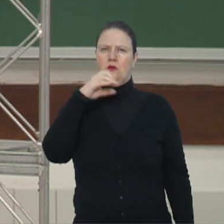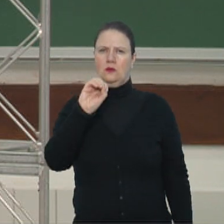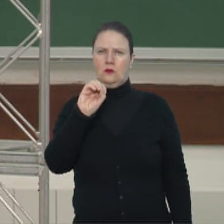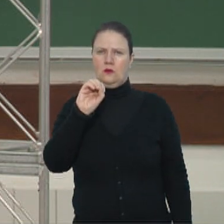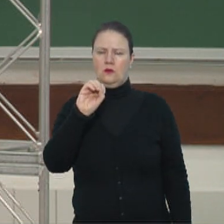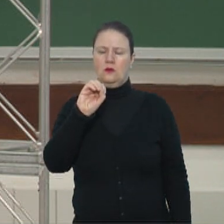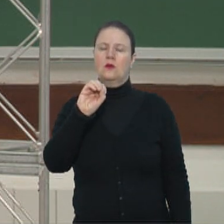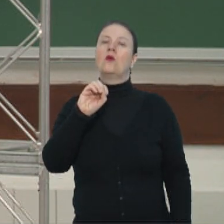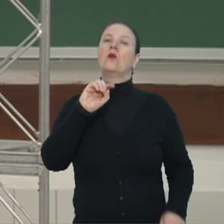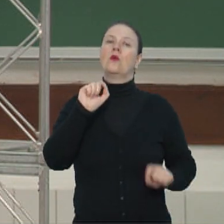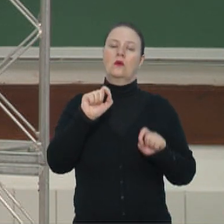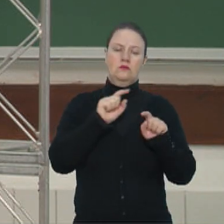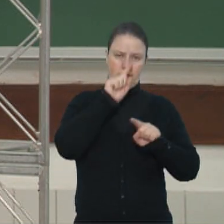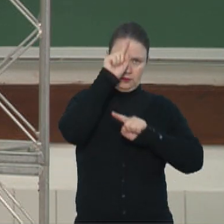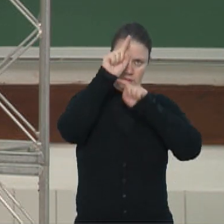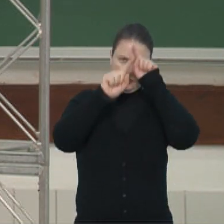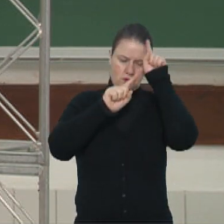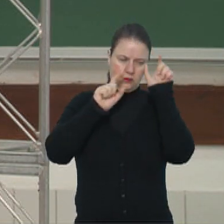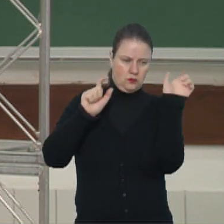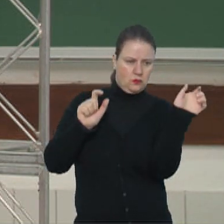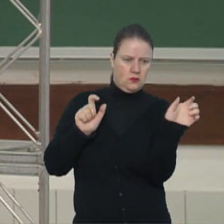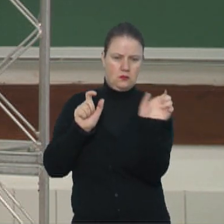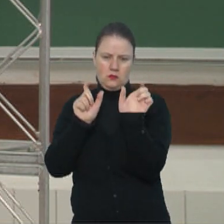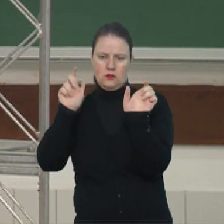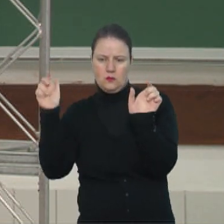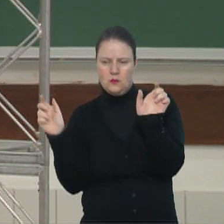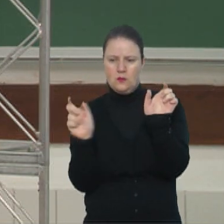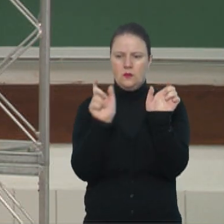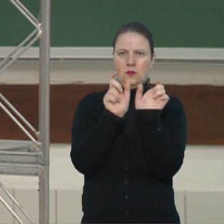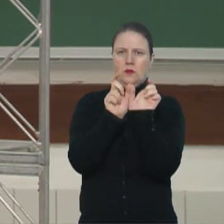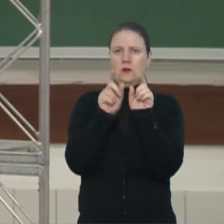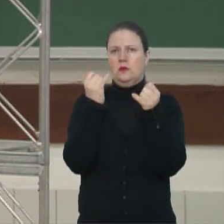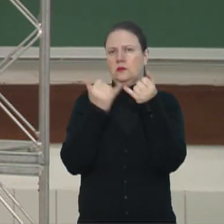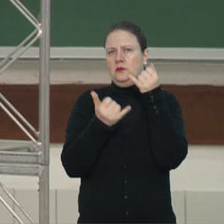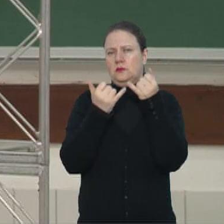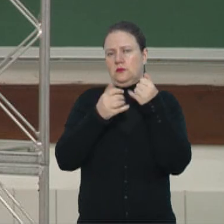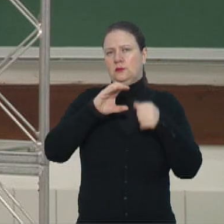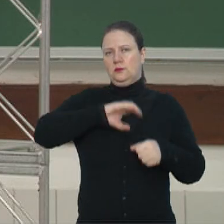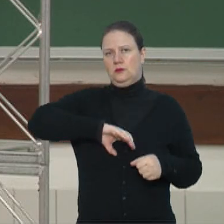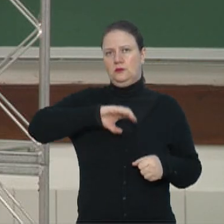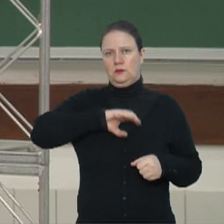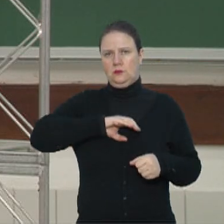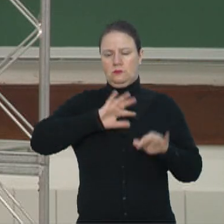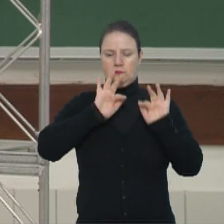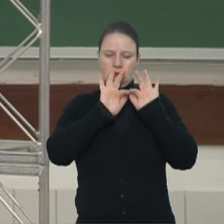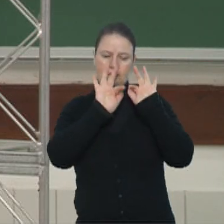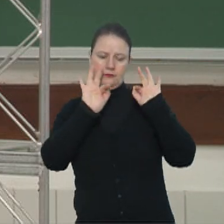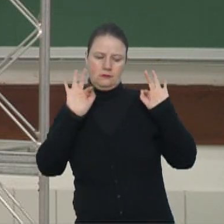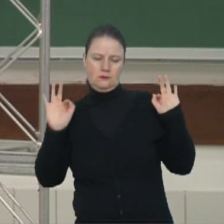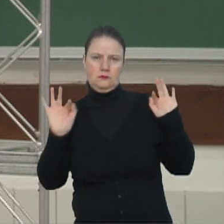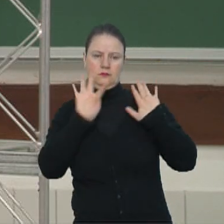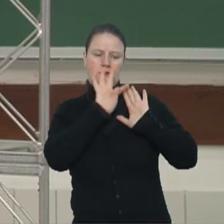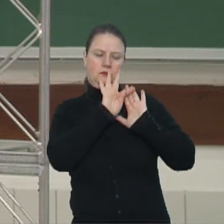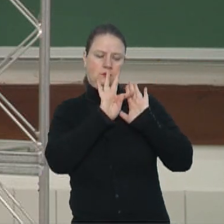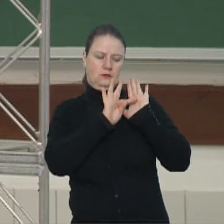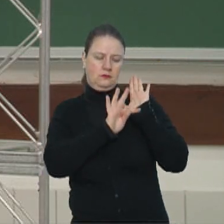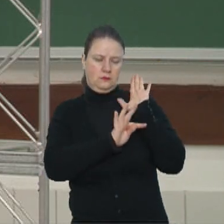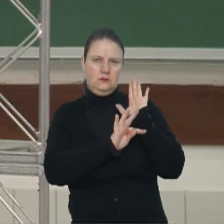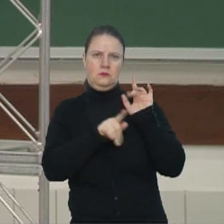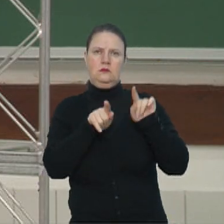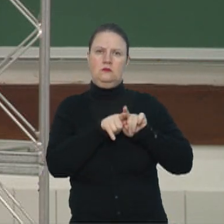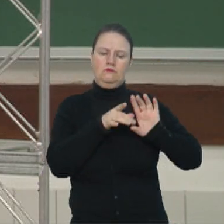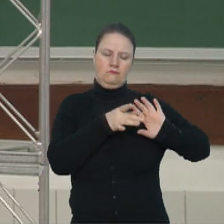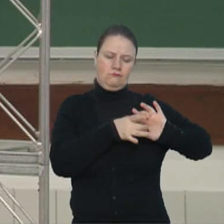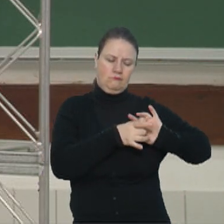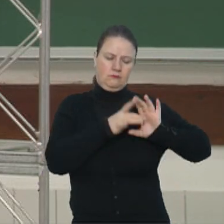ideias. É como em português, nós usamos as conjunções, né, para formar ali o nosso texto e